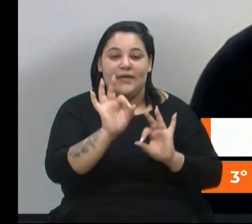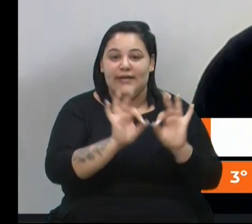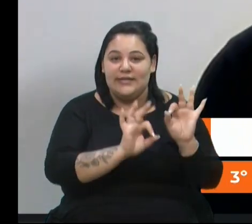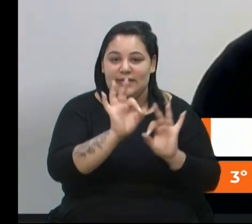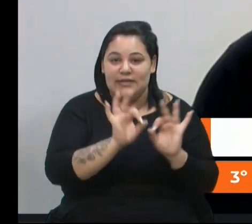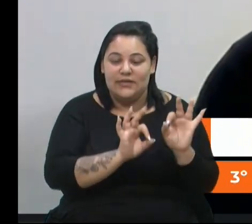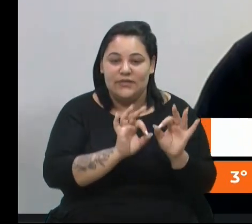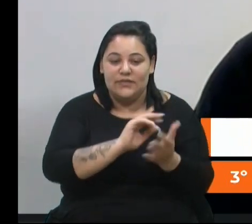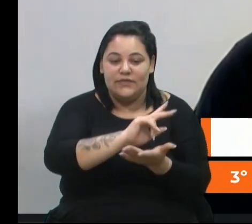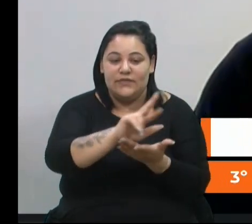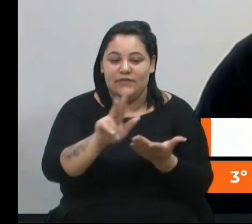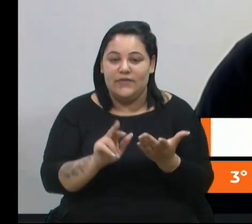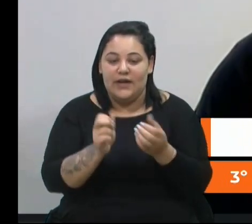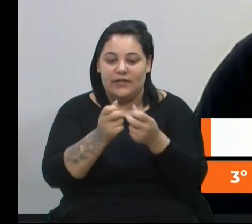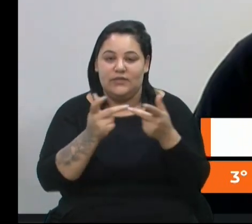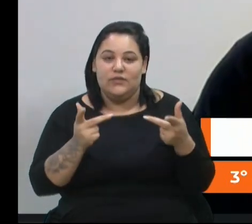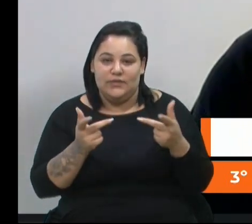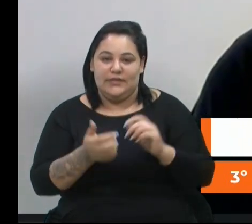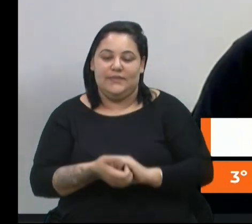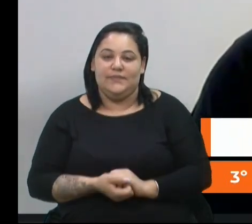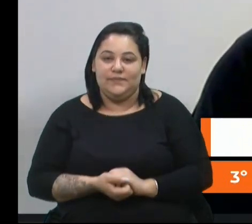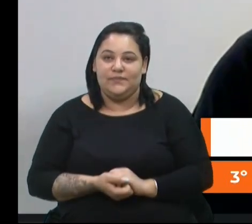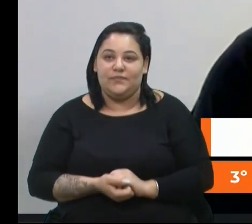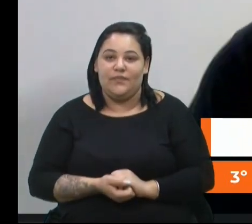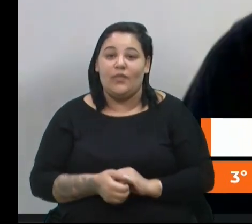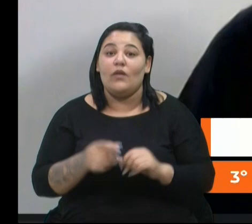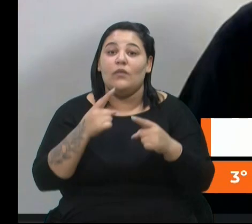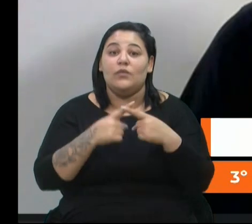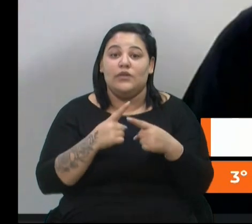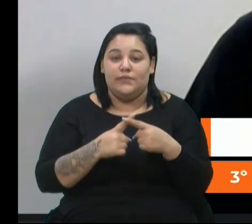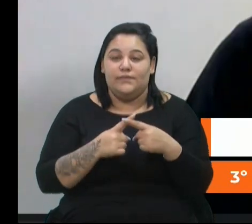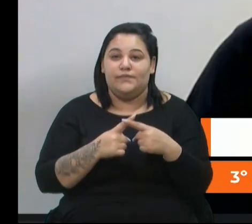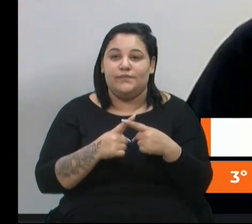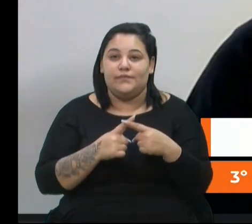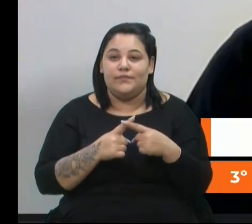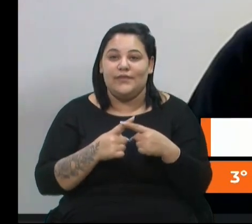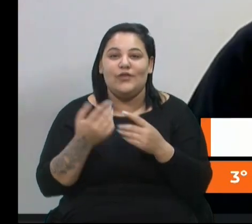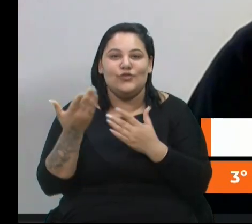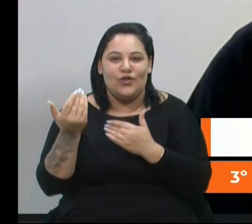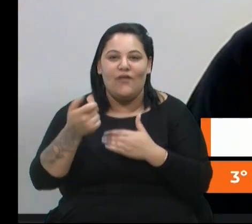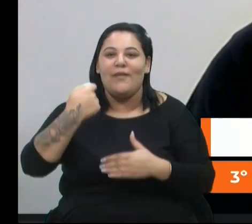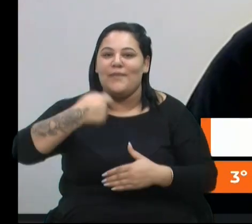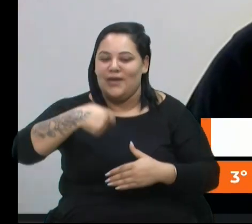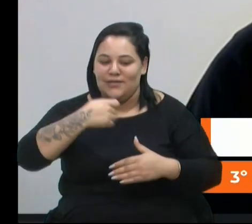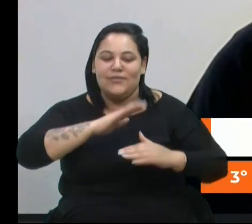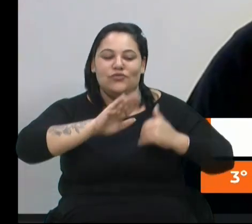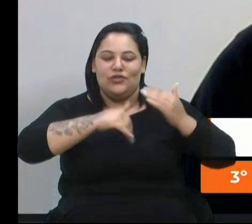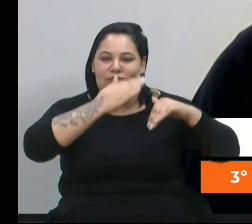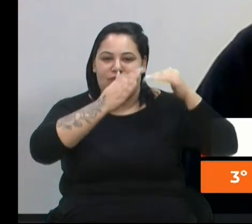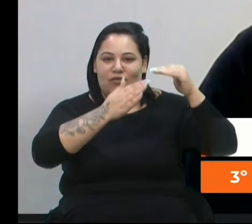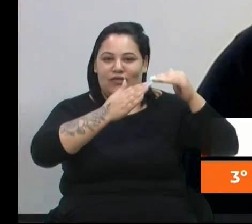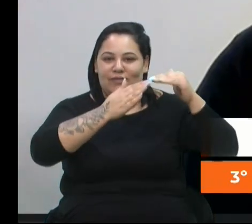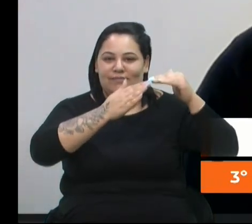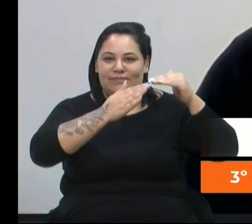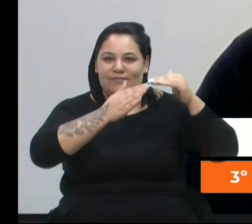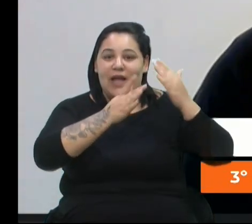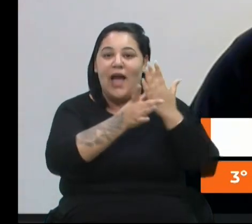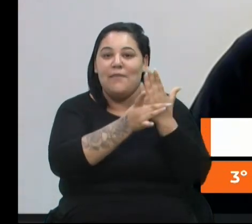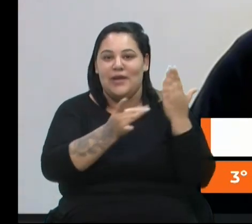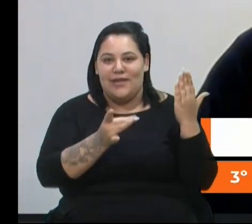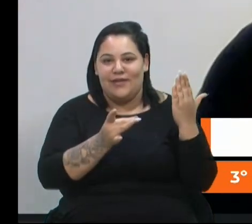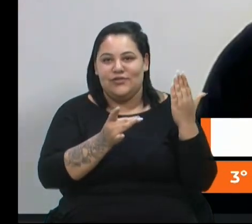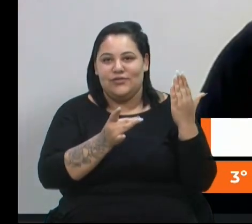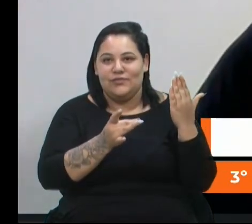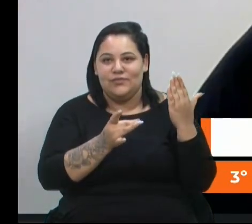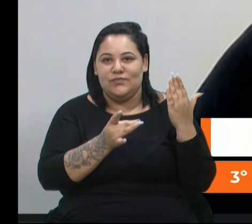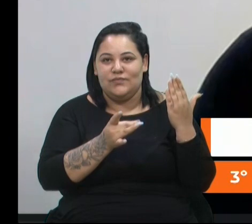planejamento, um monte de coisas. Porque eles precisam desenvolver essas habilidades com